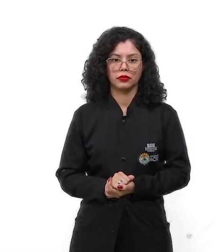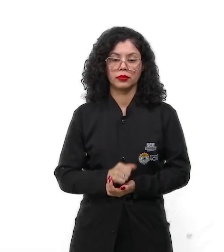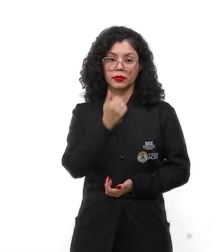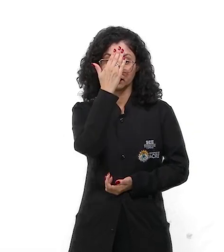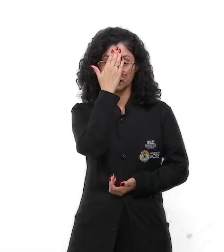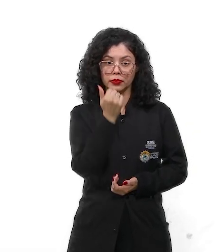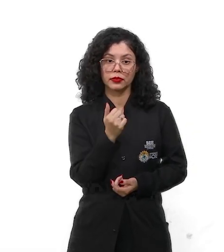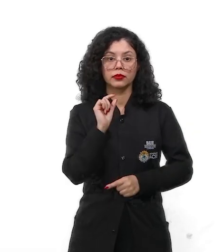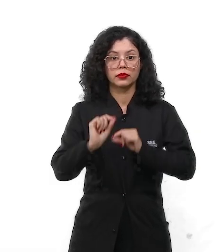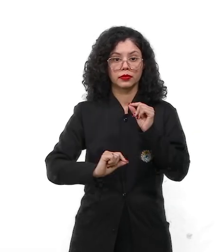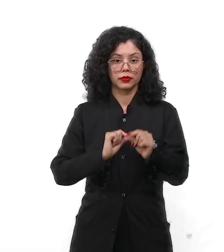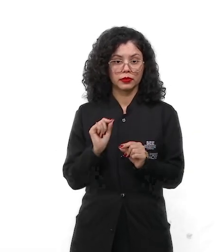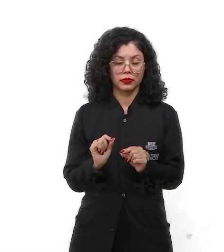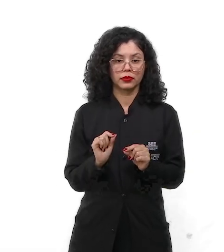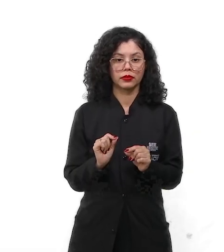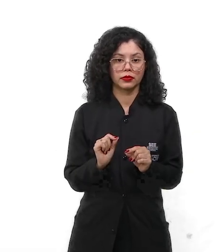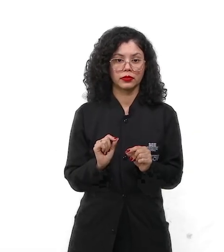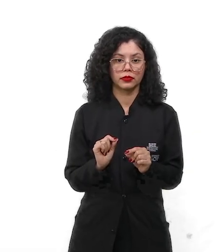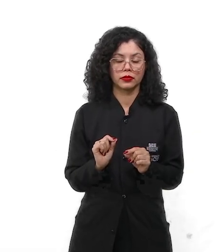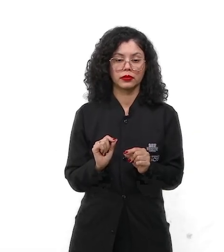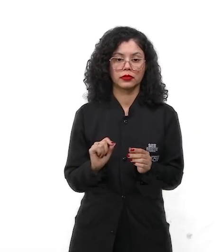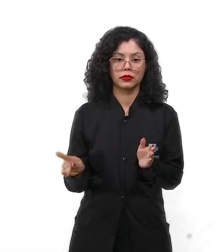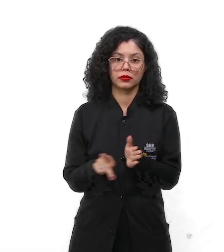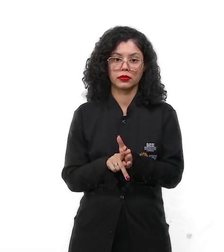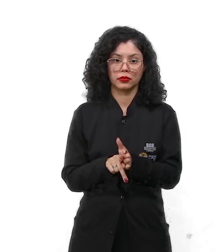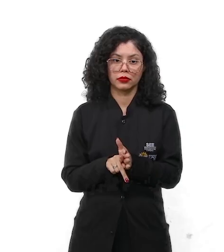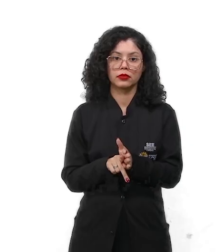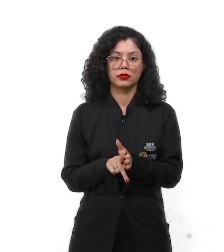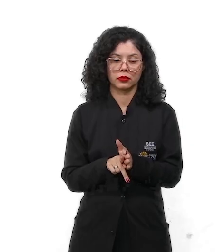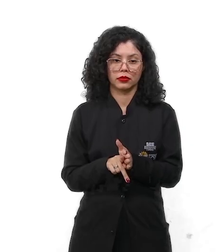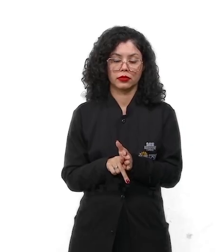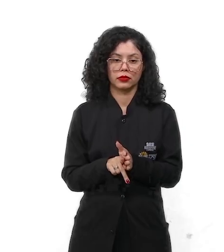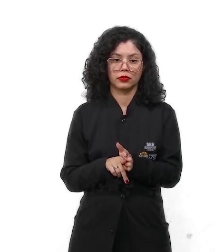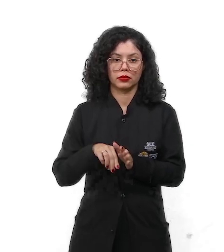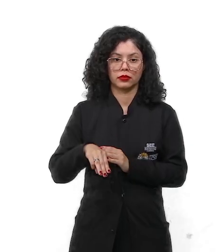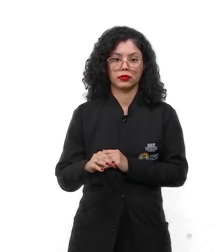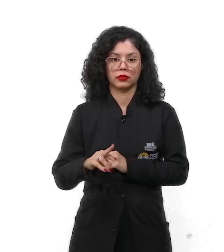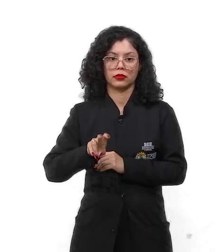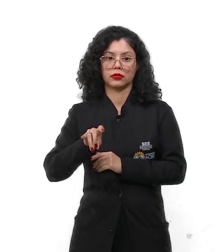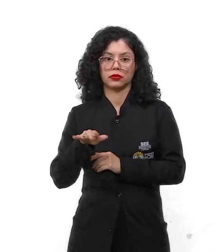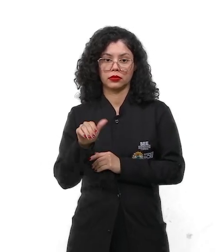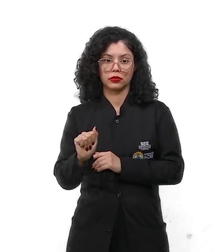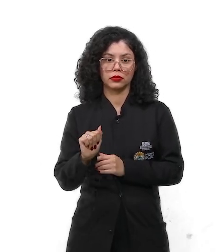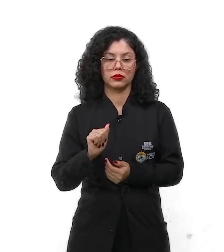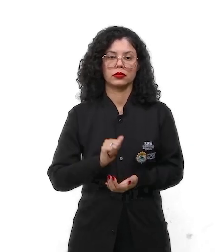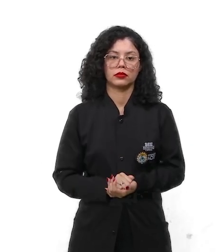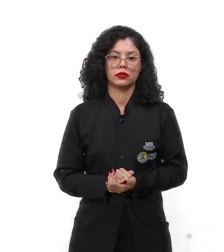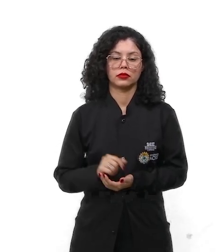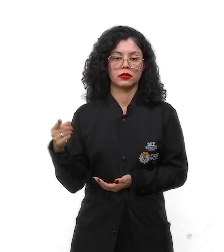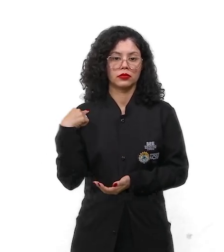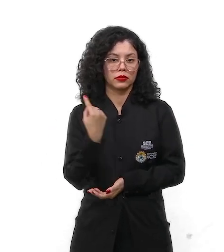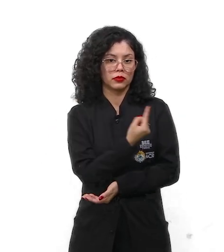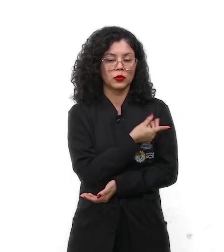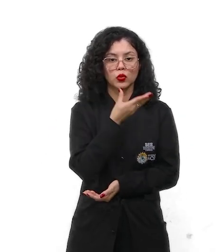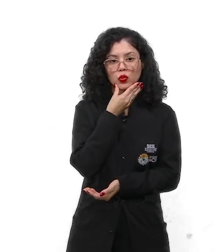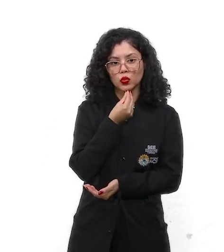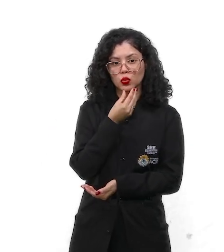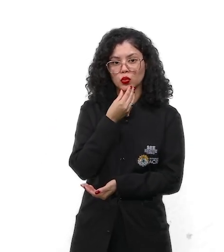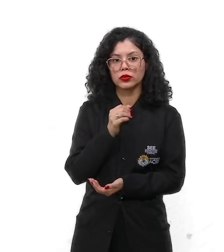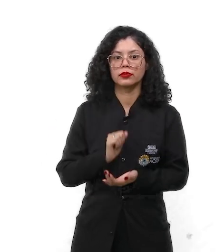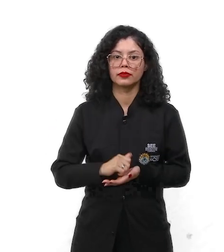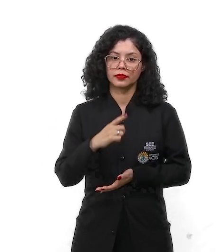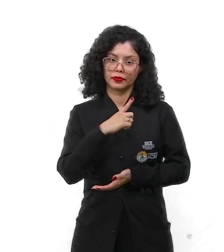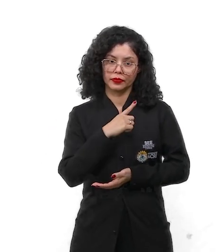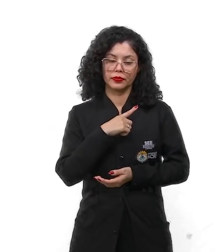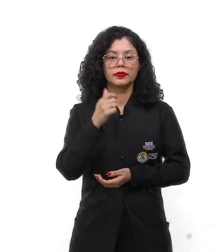Sabe-se que a herança mitocondrial é materna. Então, toda mitocôndria que nós, homens, temos e